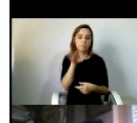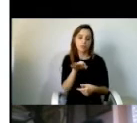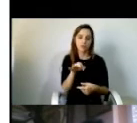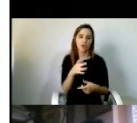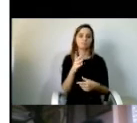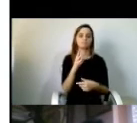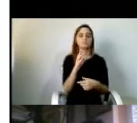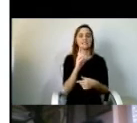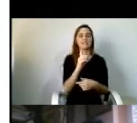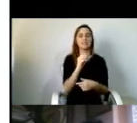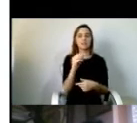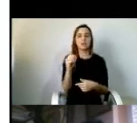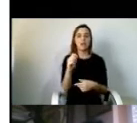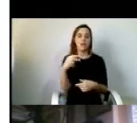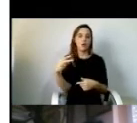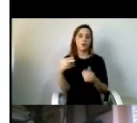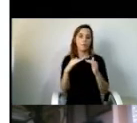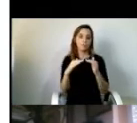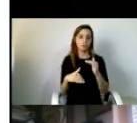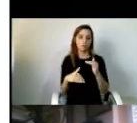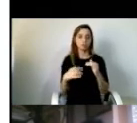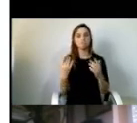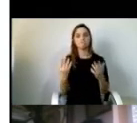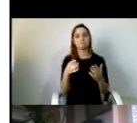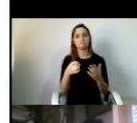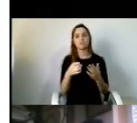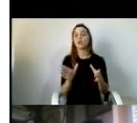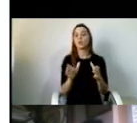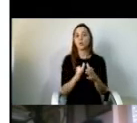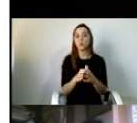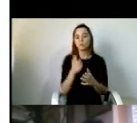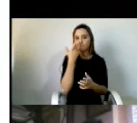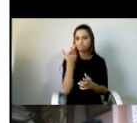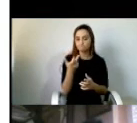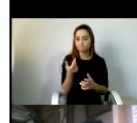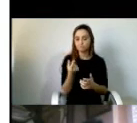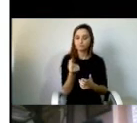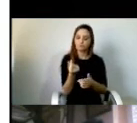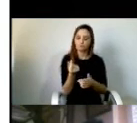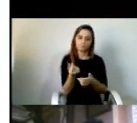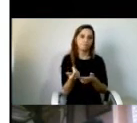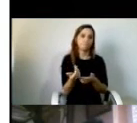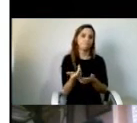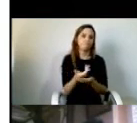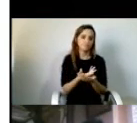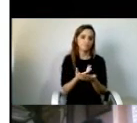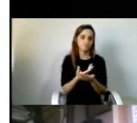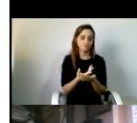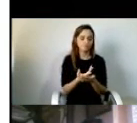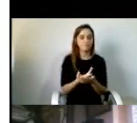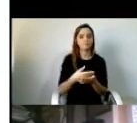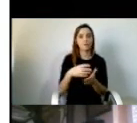grupo que apresenta vulnerabilidades económicas muito significativas.